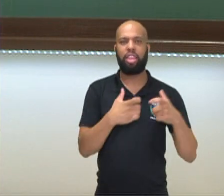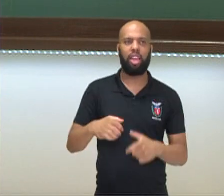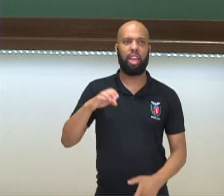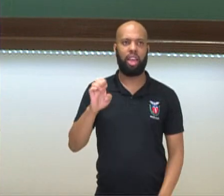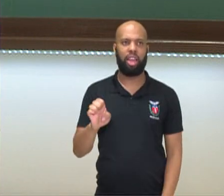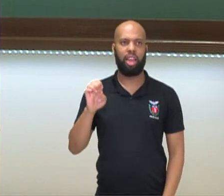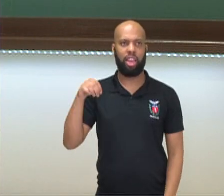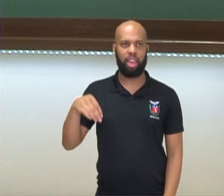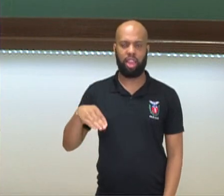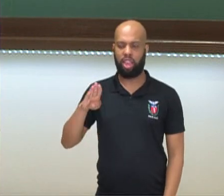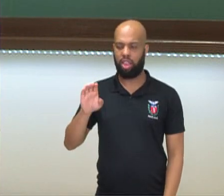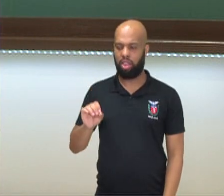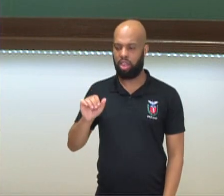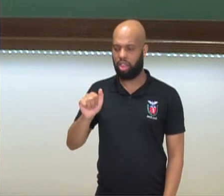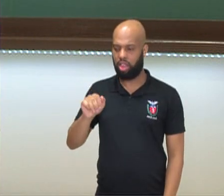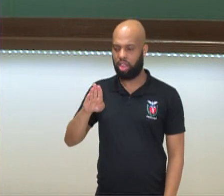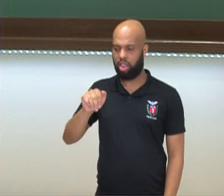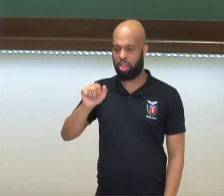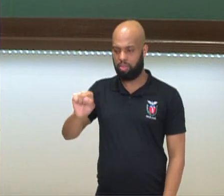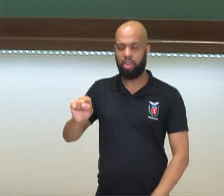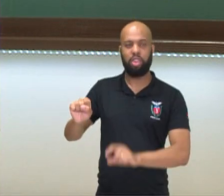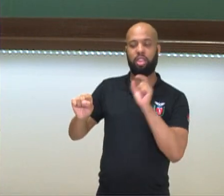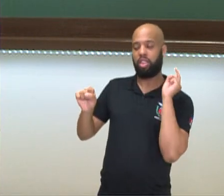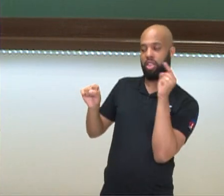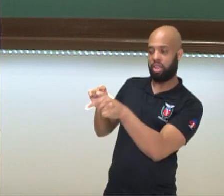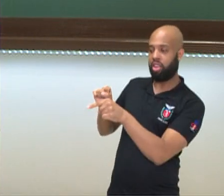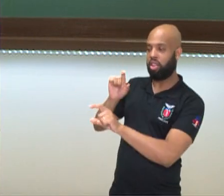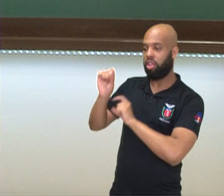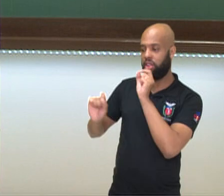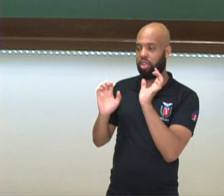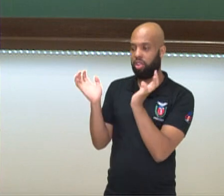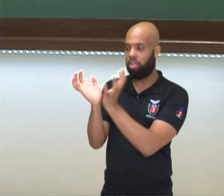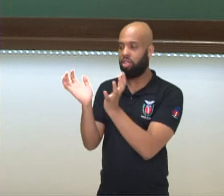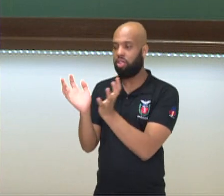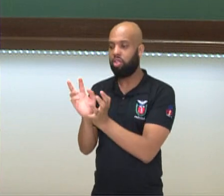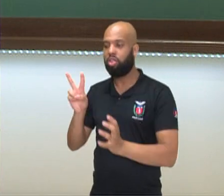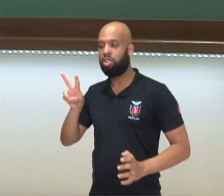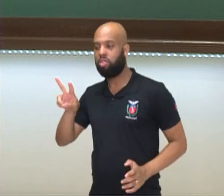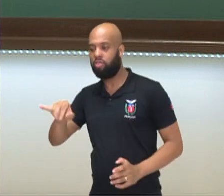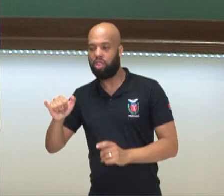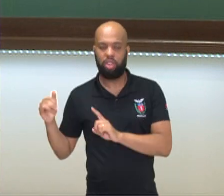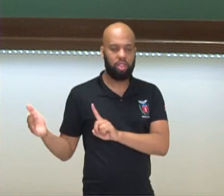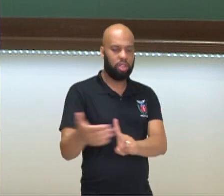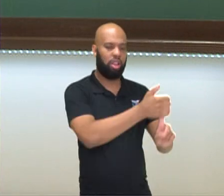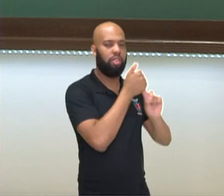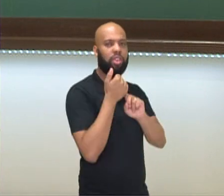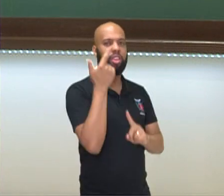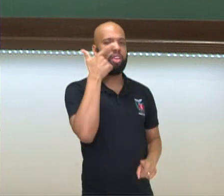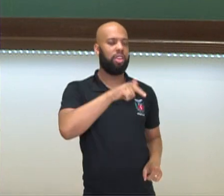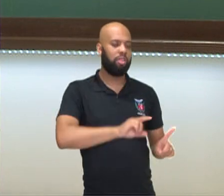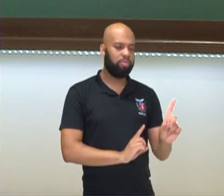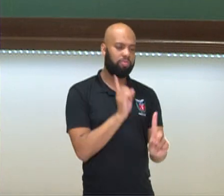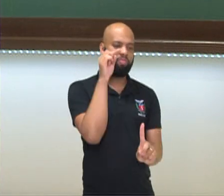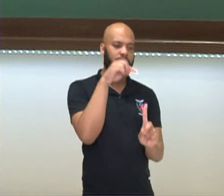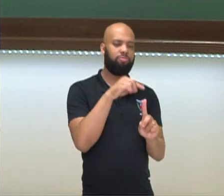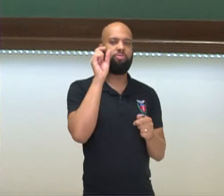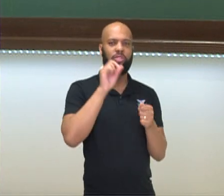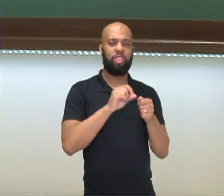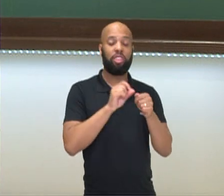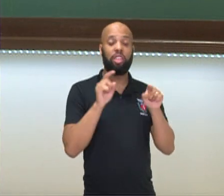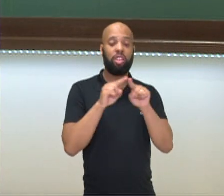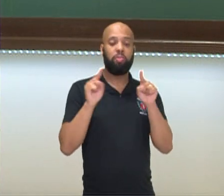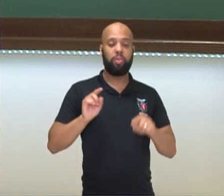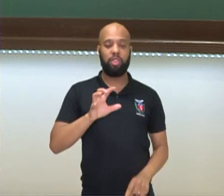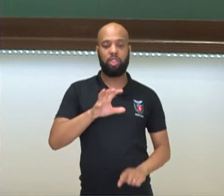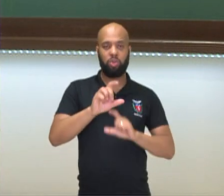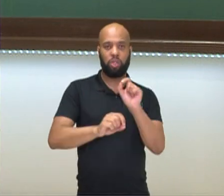vamos ver os emboabas, eles acabando dominando, conseguindo seus objetivos, mas isso vai